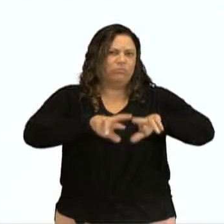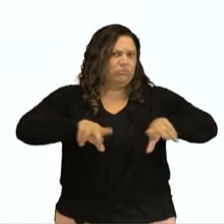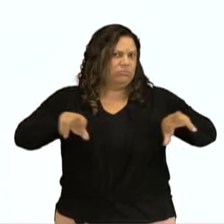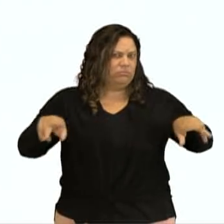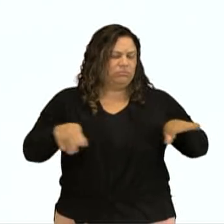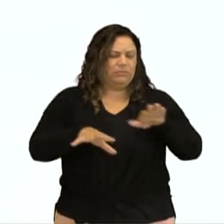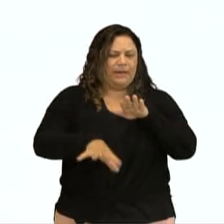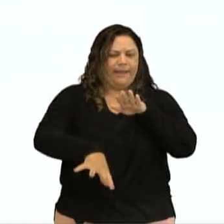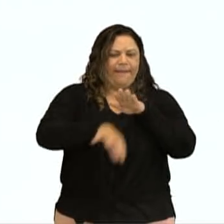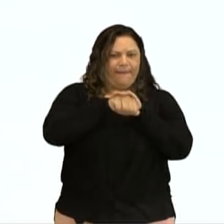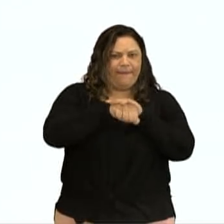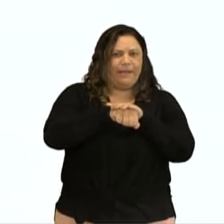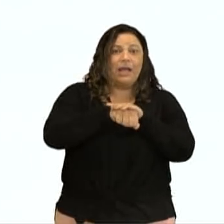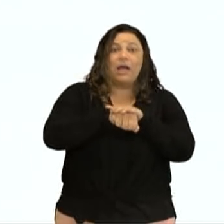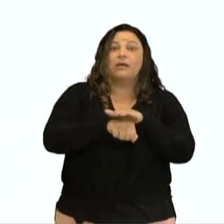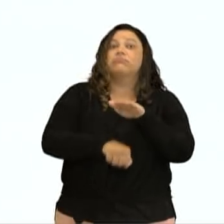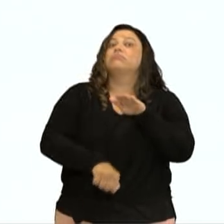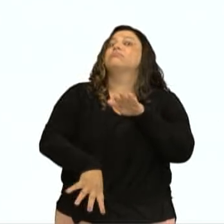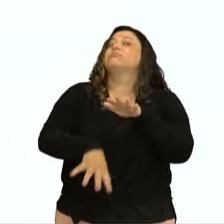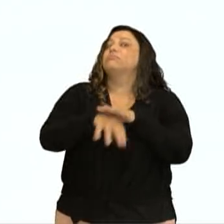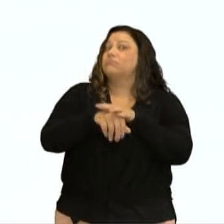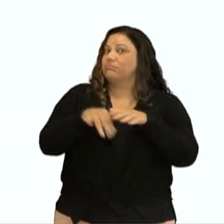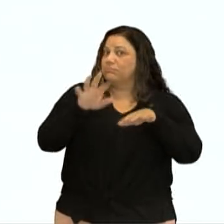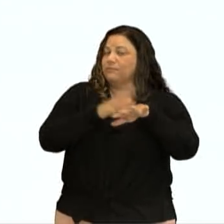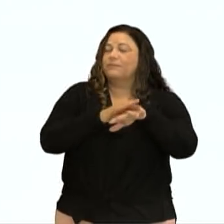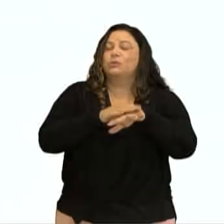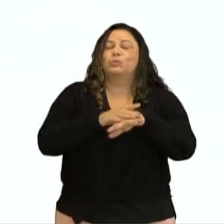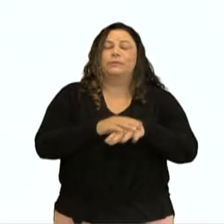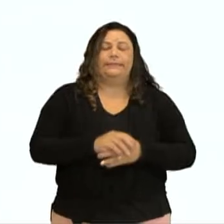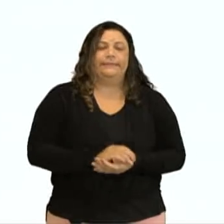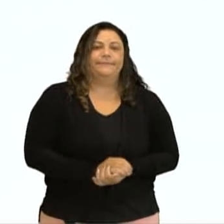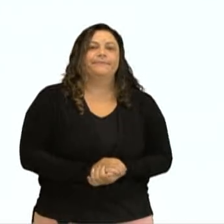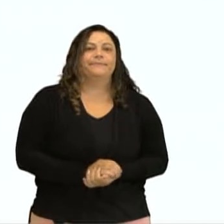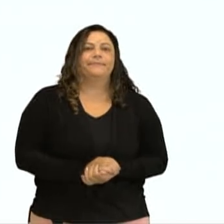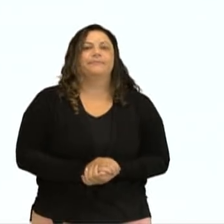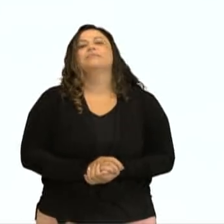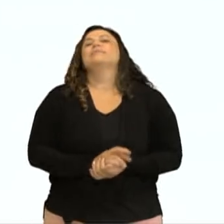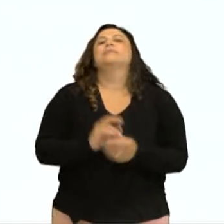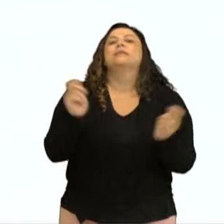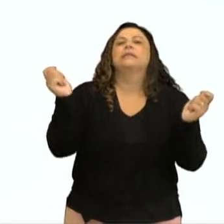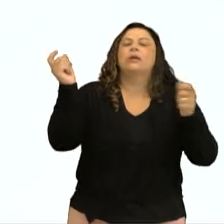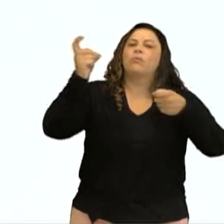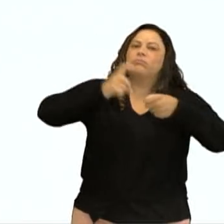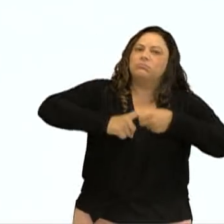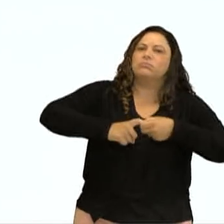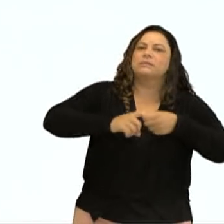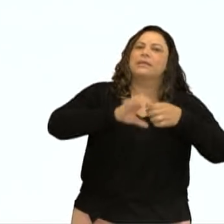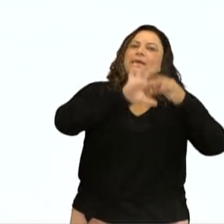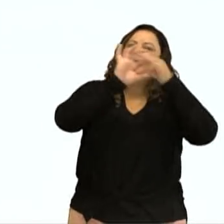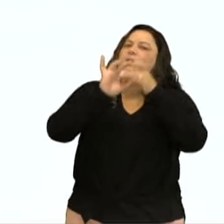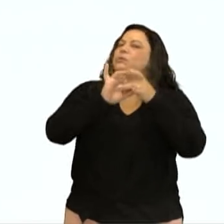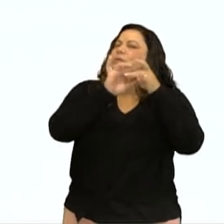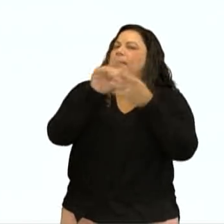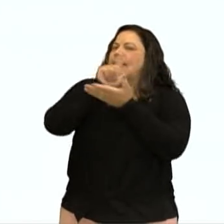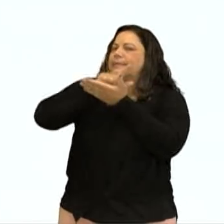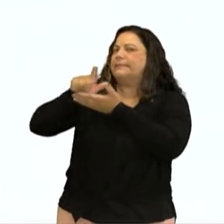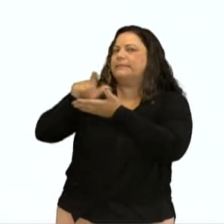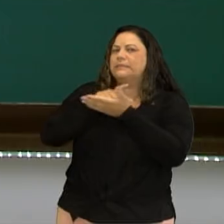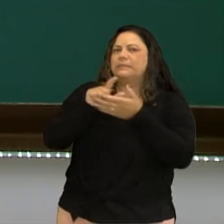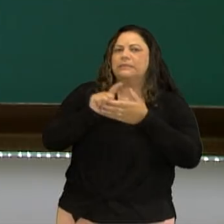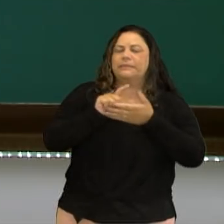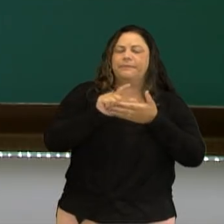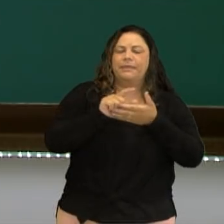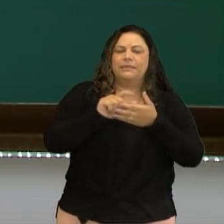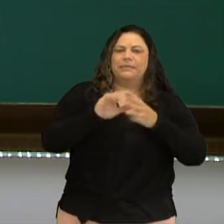essa bactéria adentra o corpo e a pessoa fica doente. Então, está associada à higienização dos alimentos. Imagine um alimento que teve